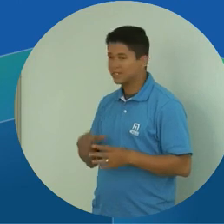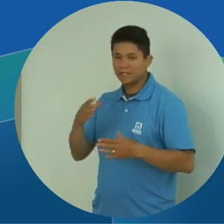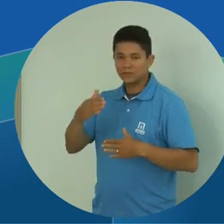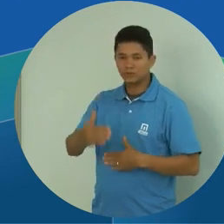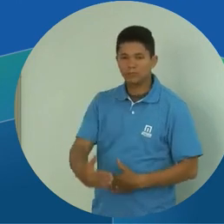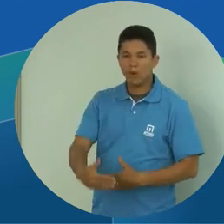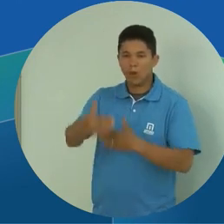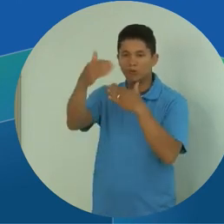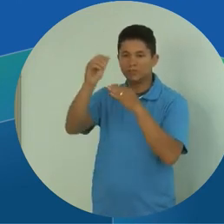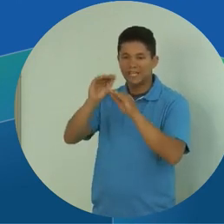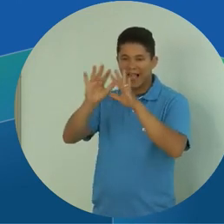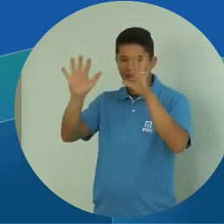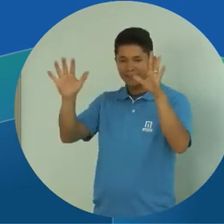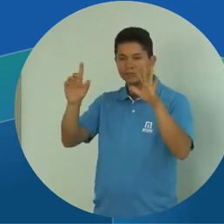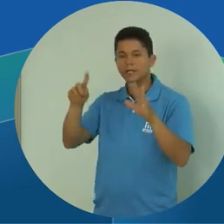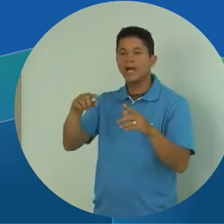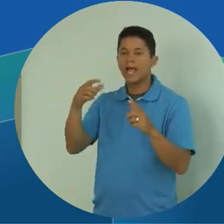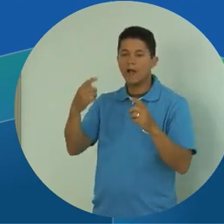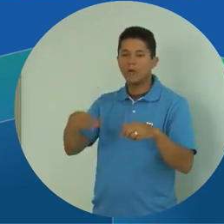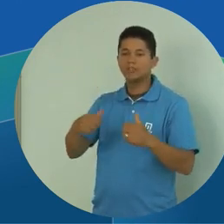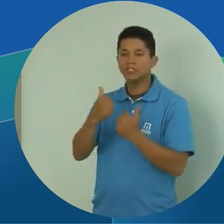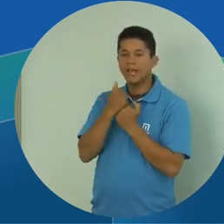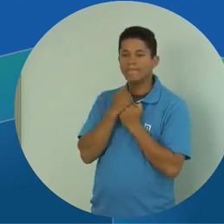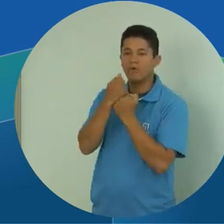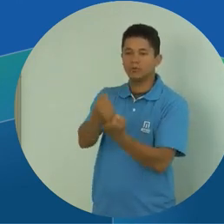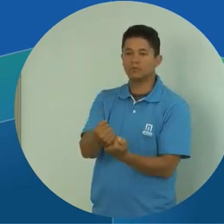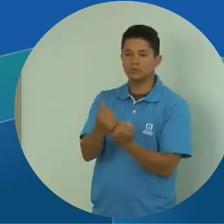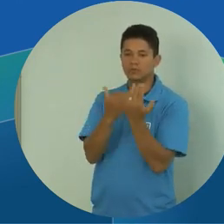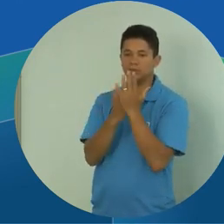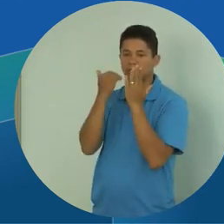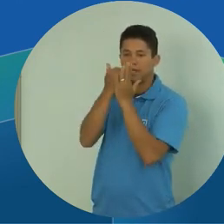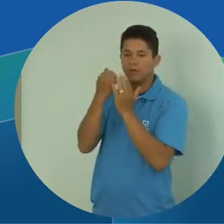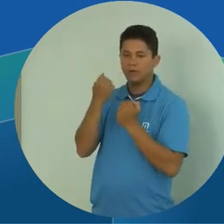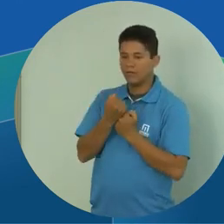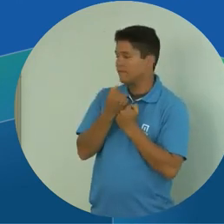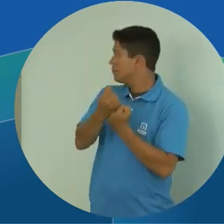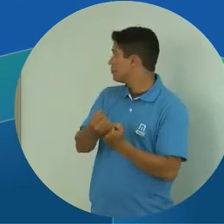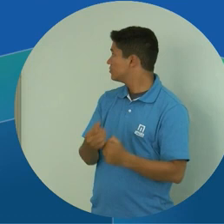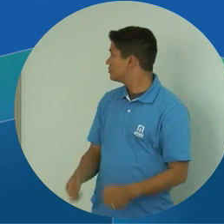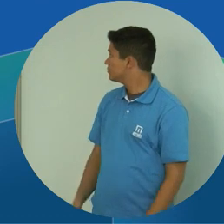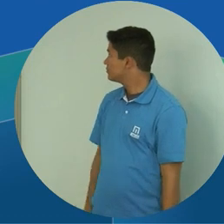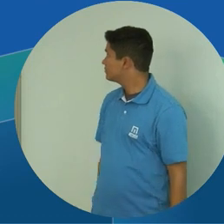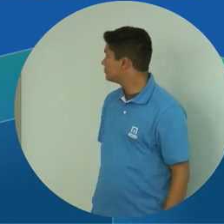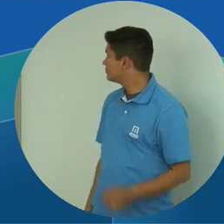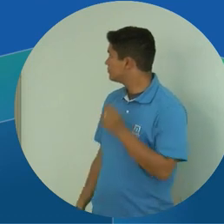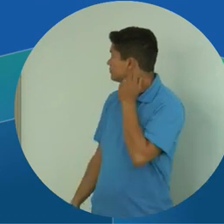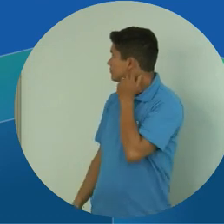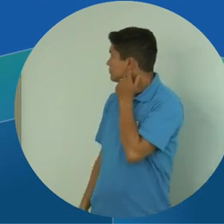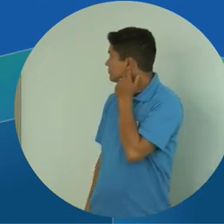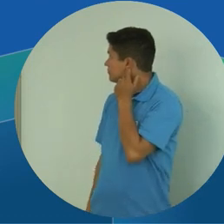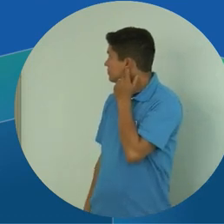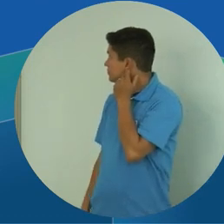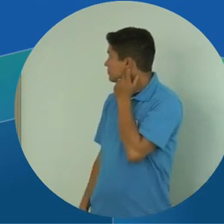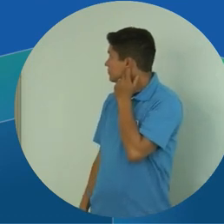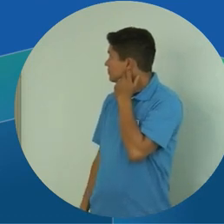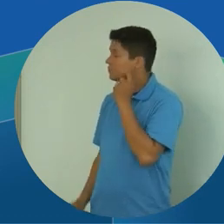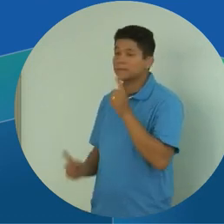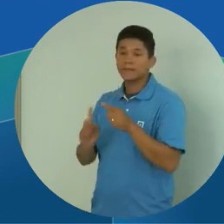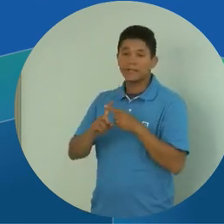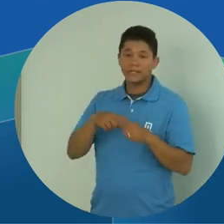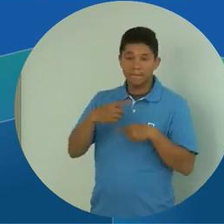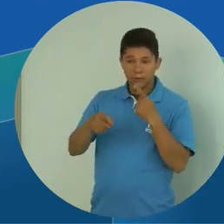mais claros são todos os reforços que a gente executou e depois tivemos toda a parte